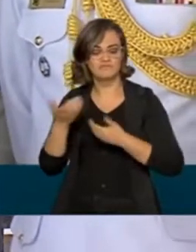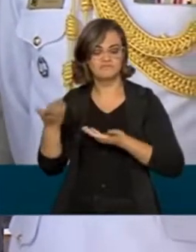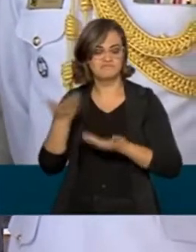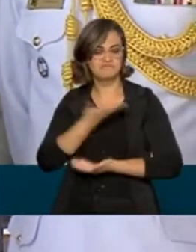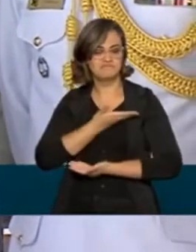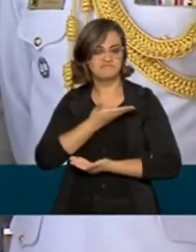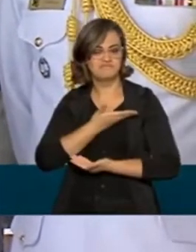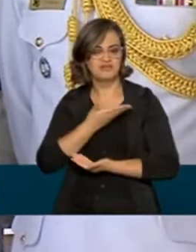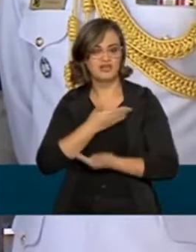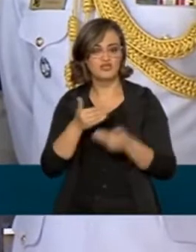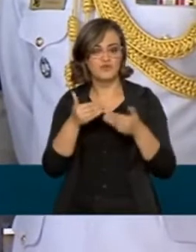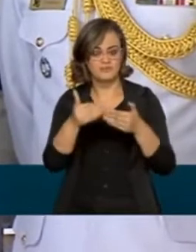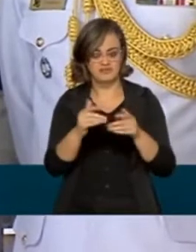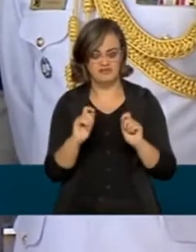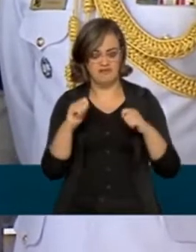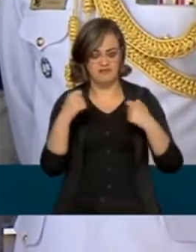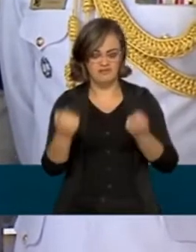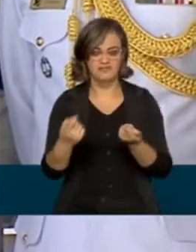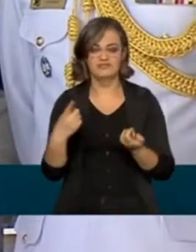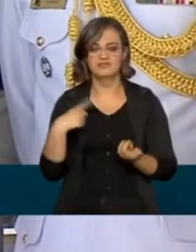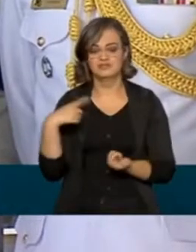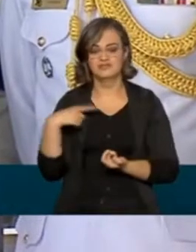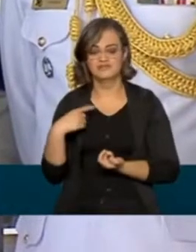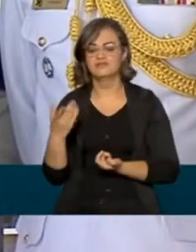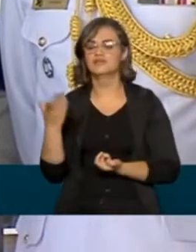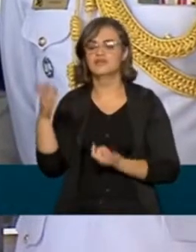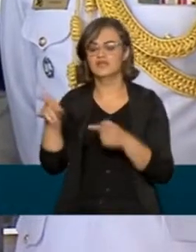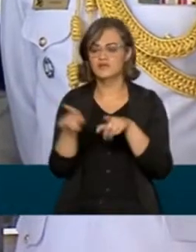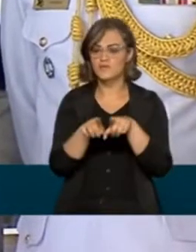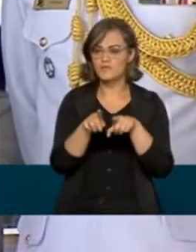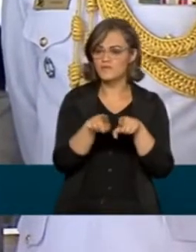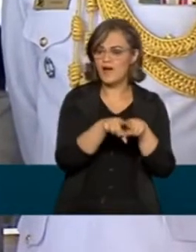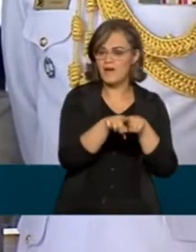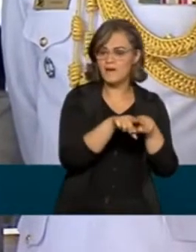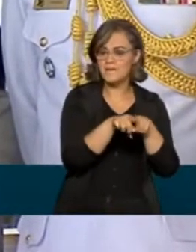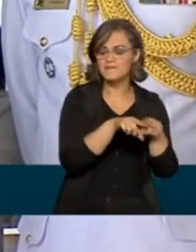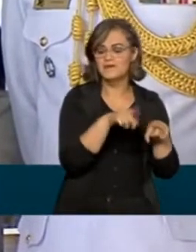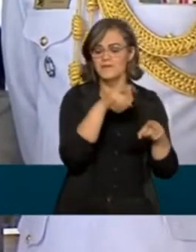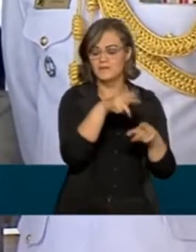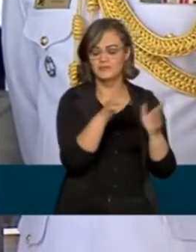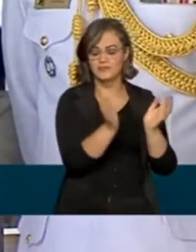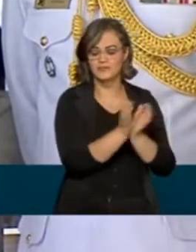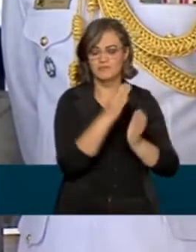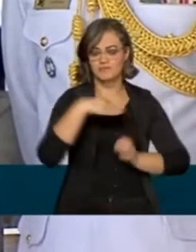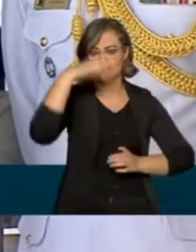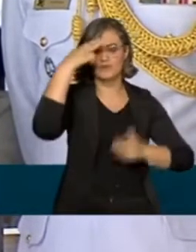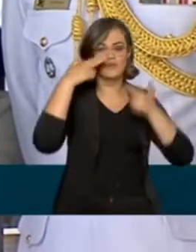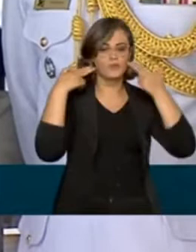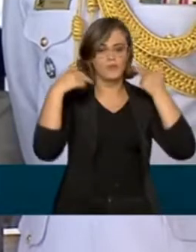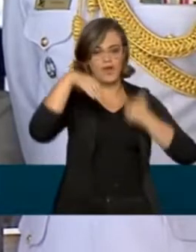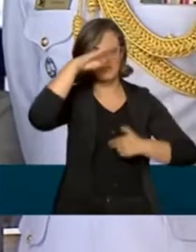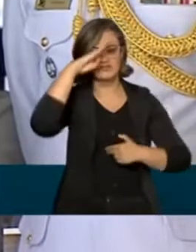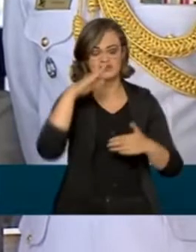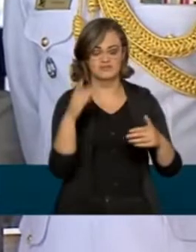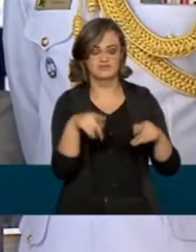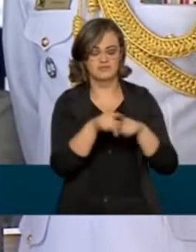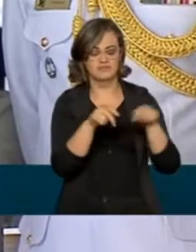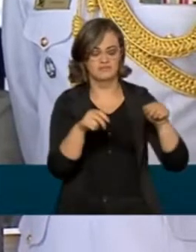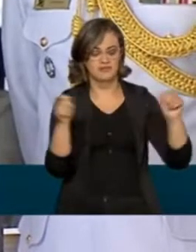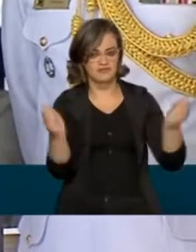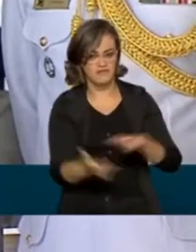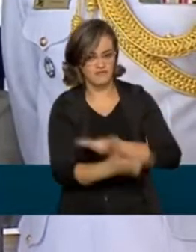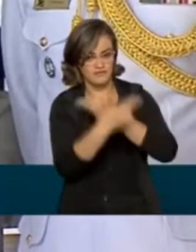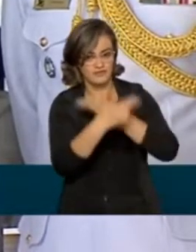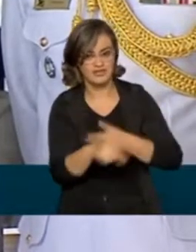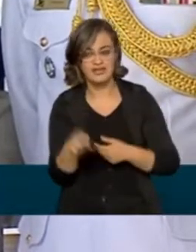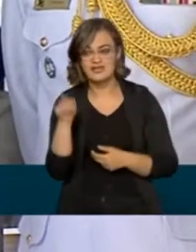no âmbito do Ministério da Defesa e com os irmãos do Exército Brasileiro e da Força Aérea, o que se mostrou primordial